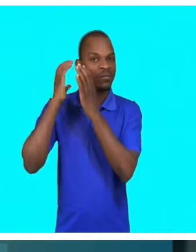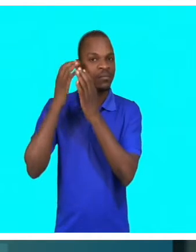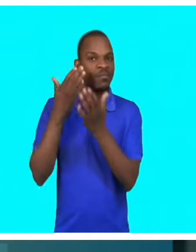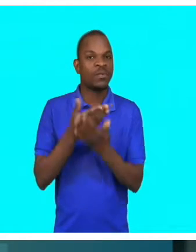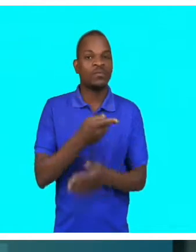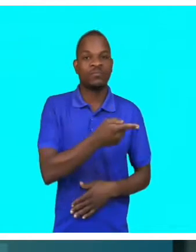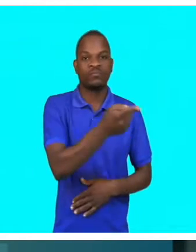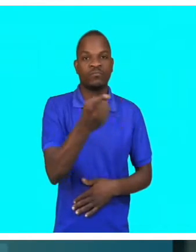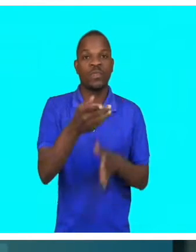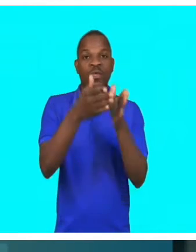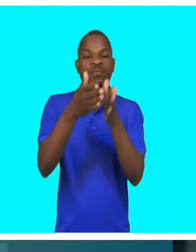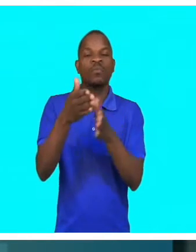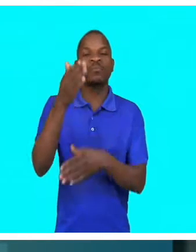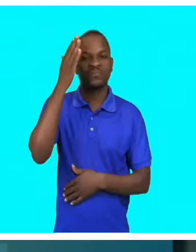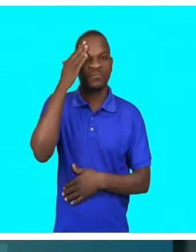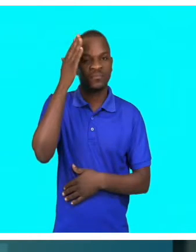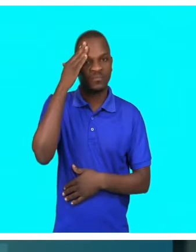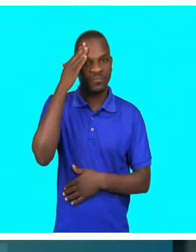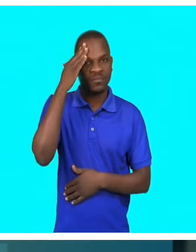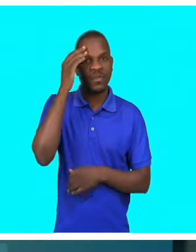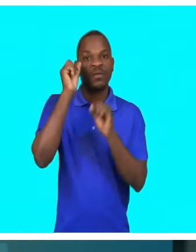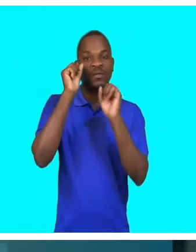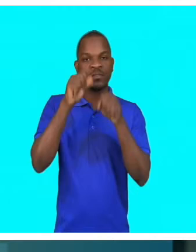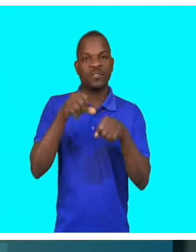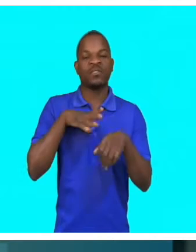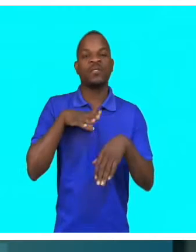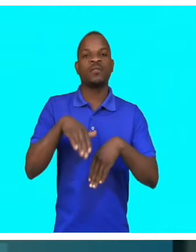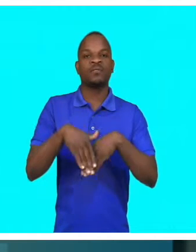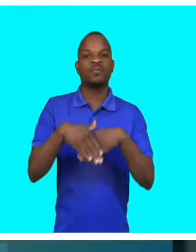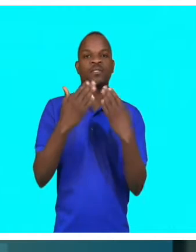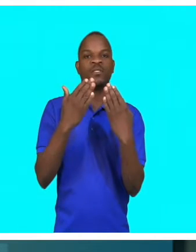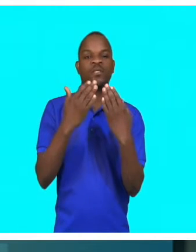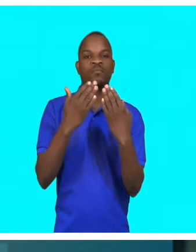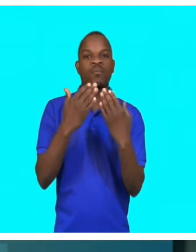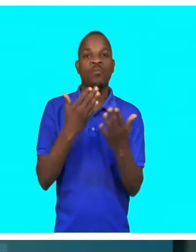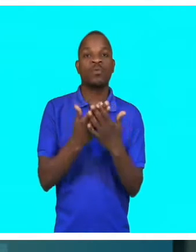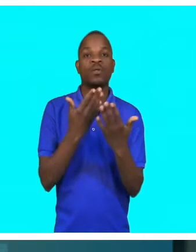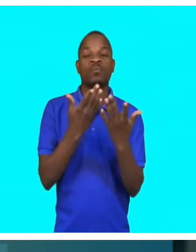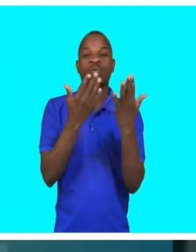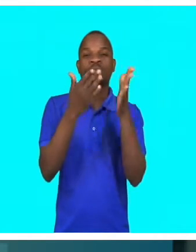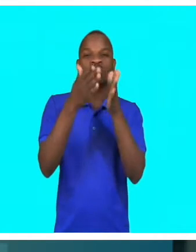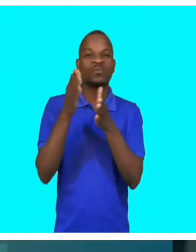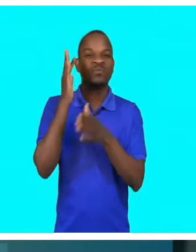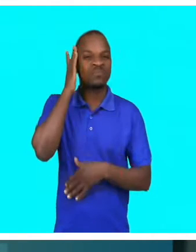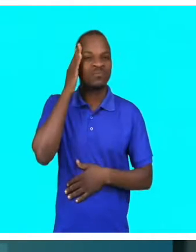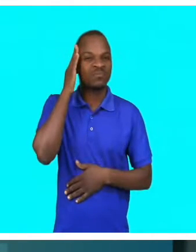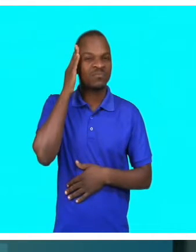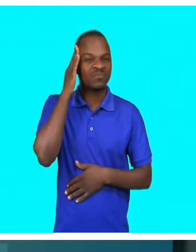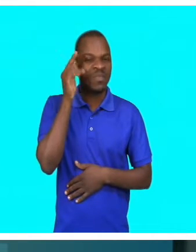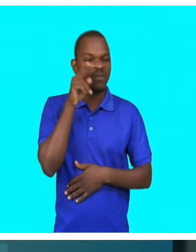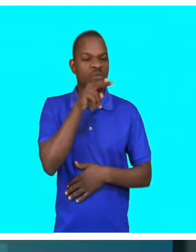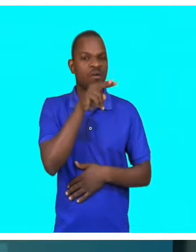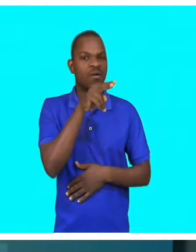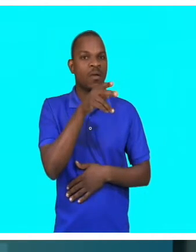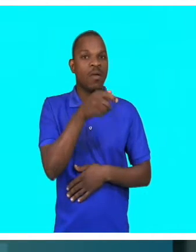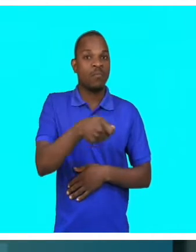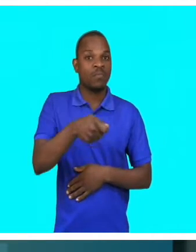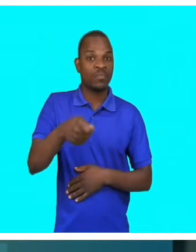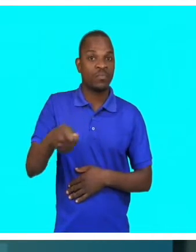que a sociedade também tenha conhecimento que existe este dia, porque muitos apenas estão